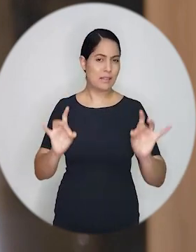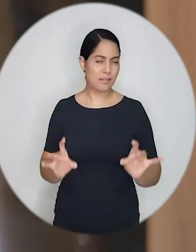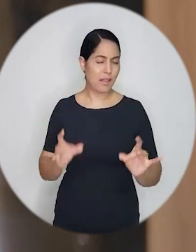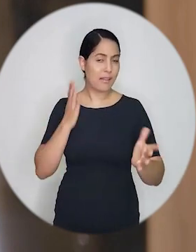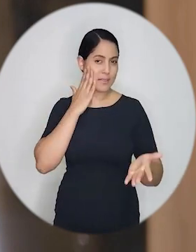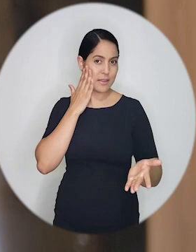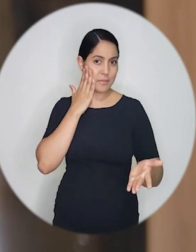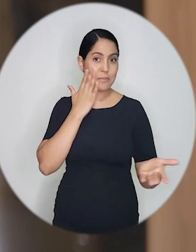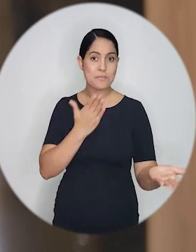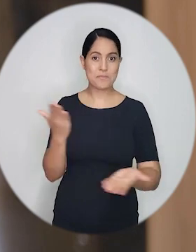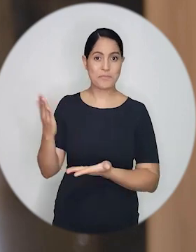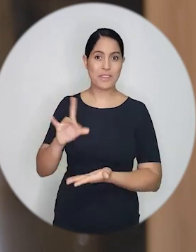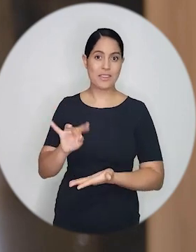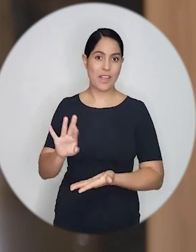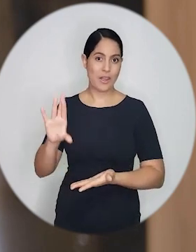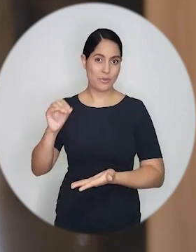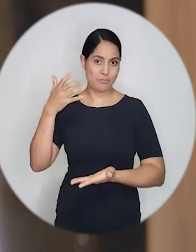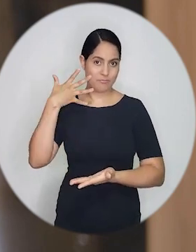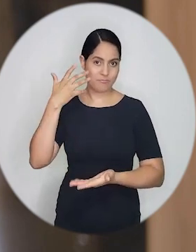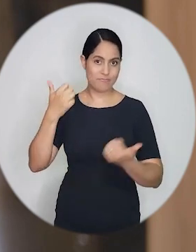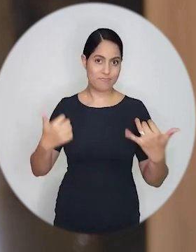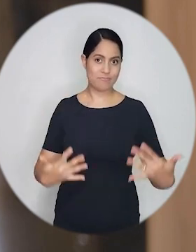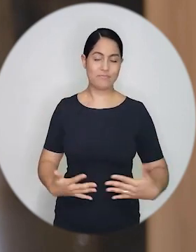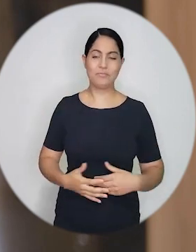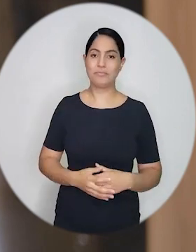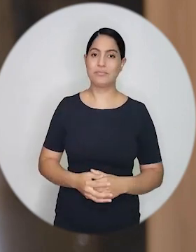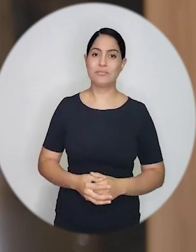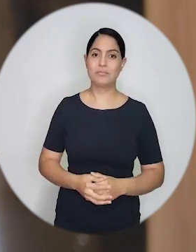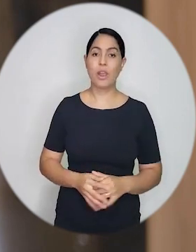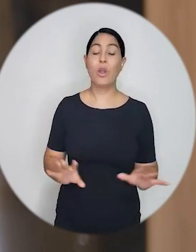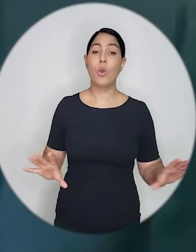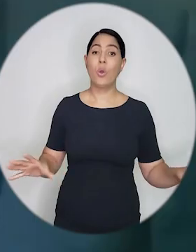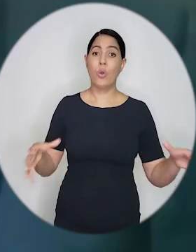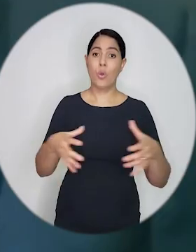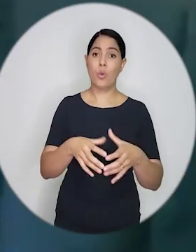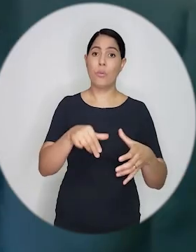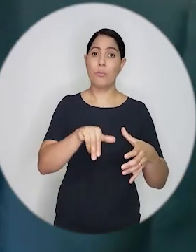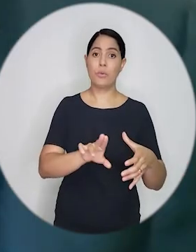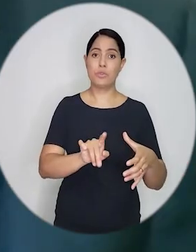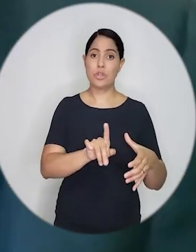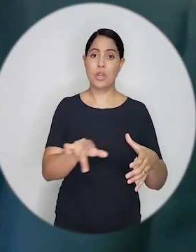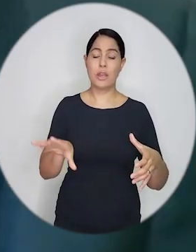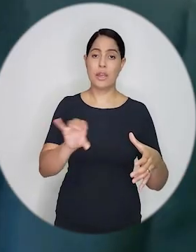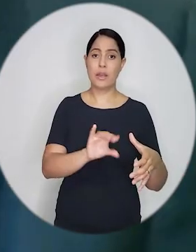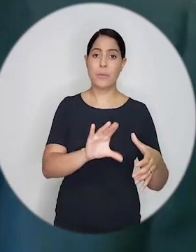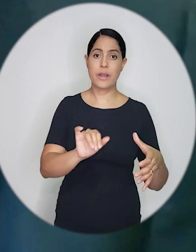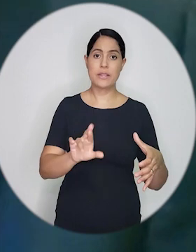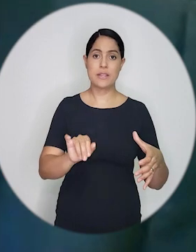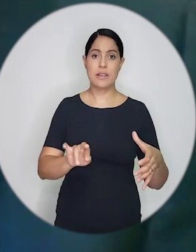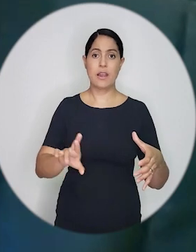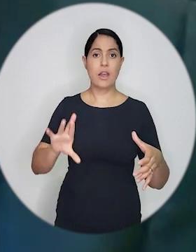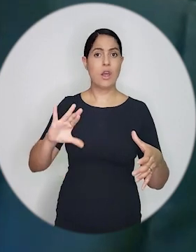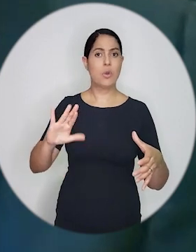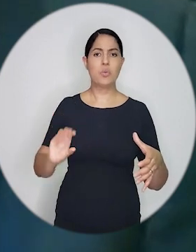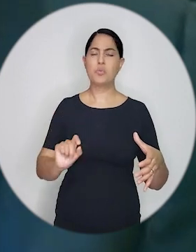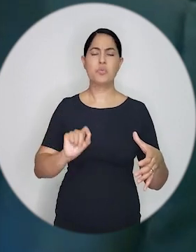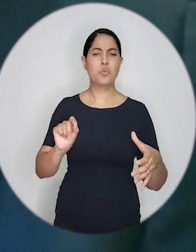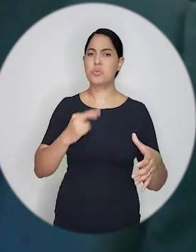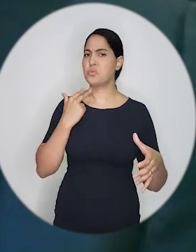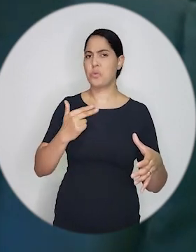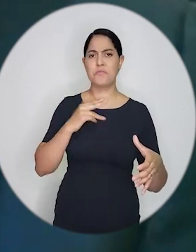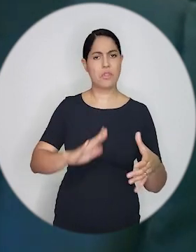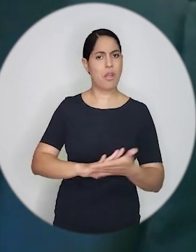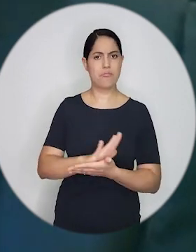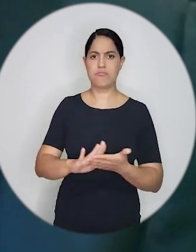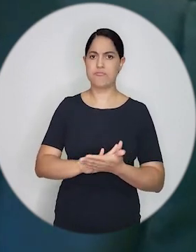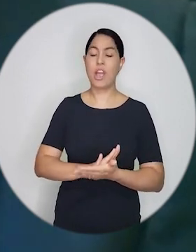os detalhes é o representante da advocacia no CNJ, Marcelo Terto. Os mutirões carcerários não são novidade como